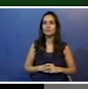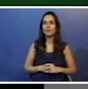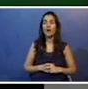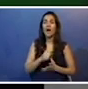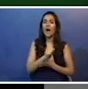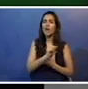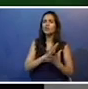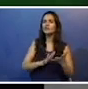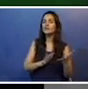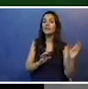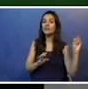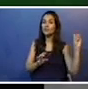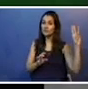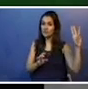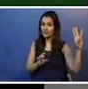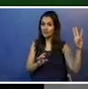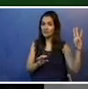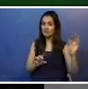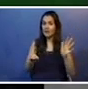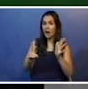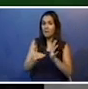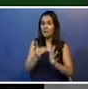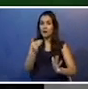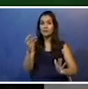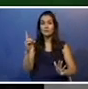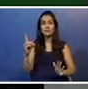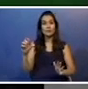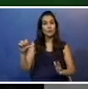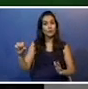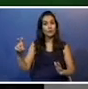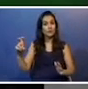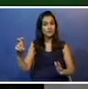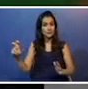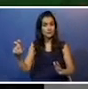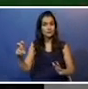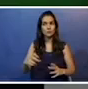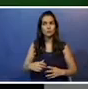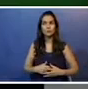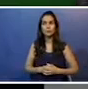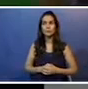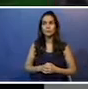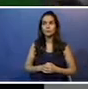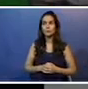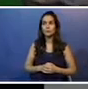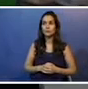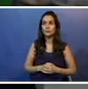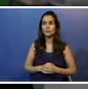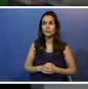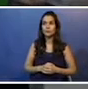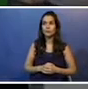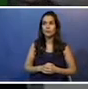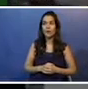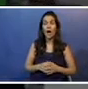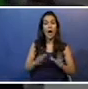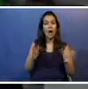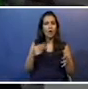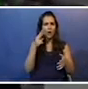Continuando. Ainda na página 195, vamos lá, no exercício